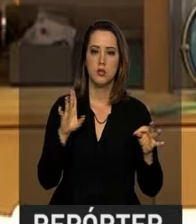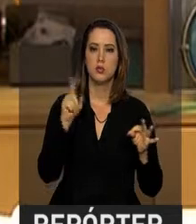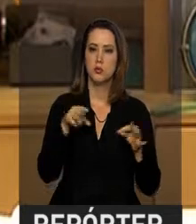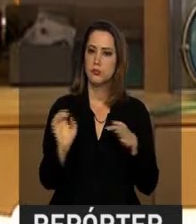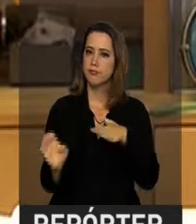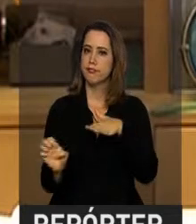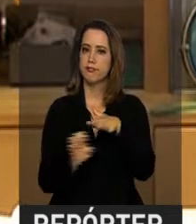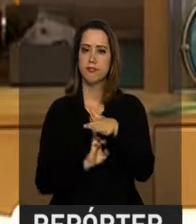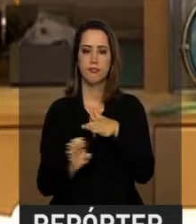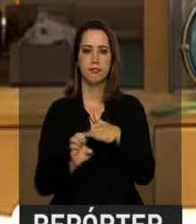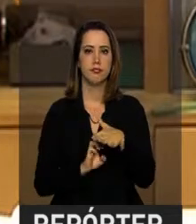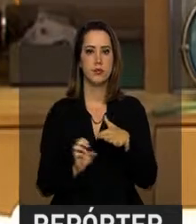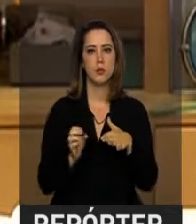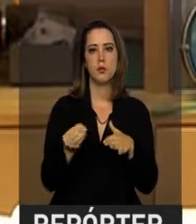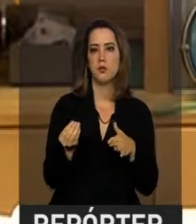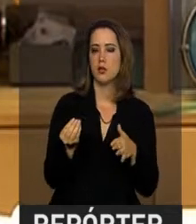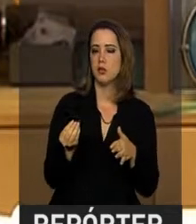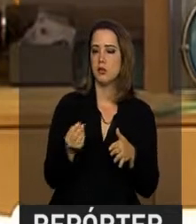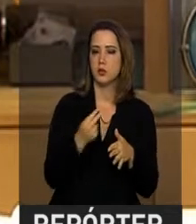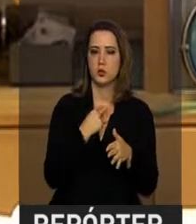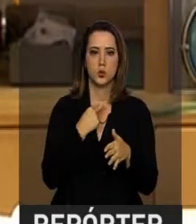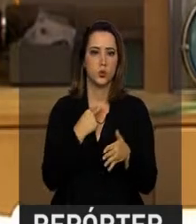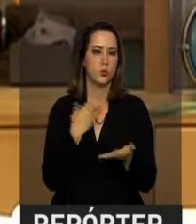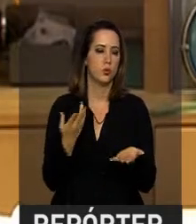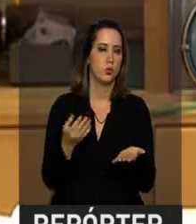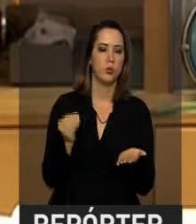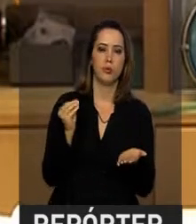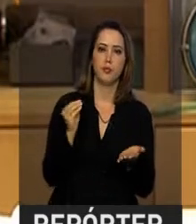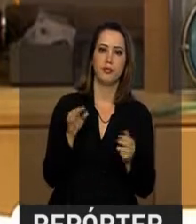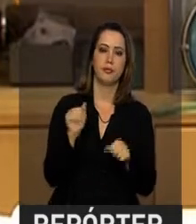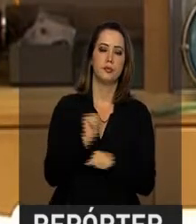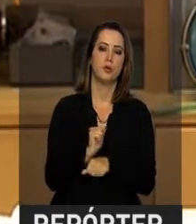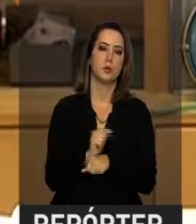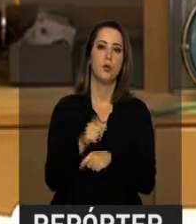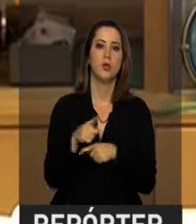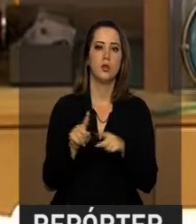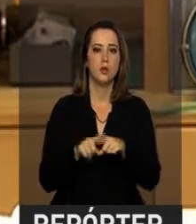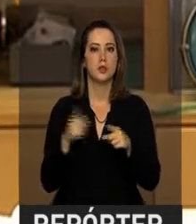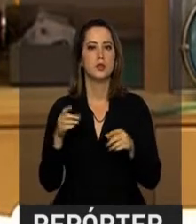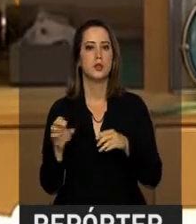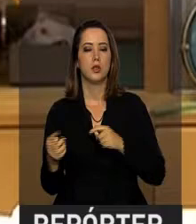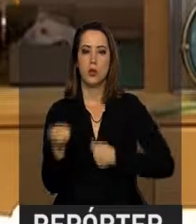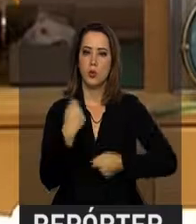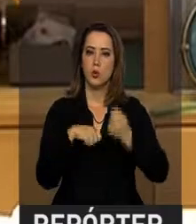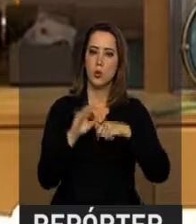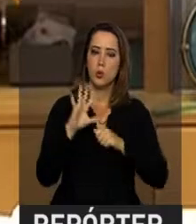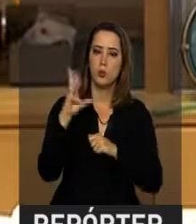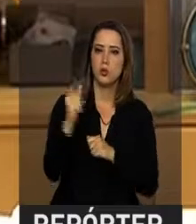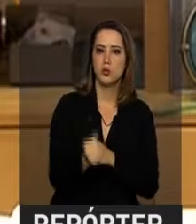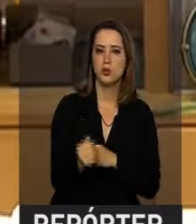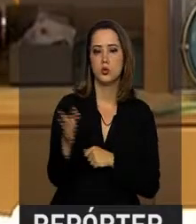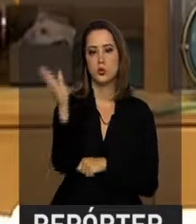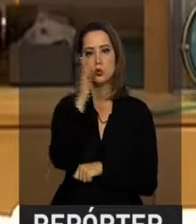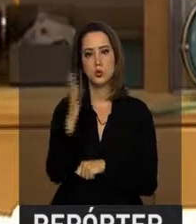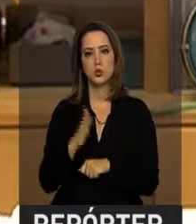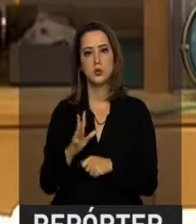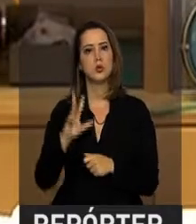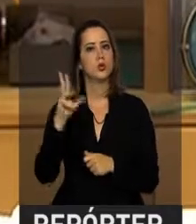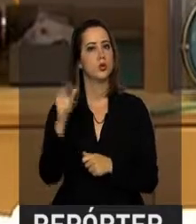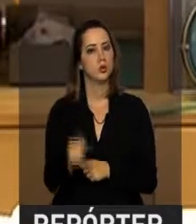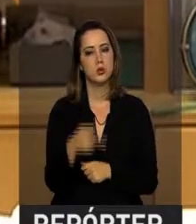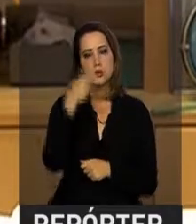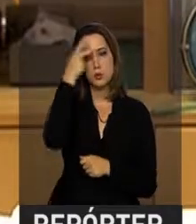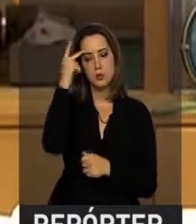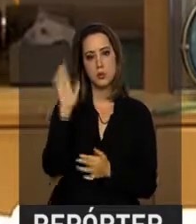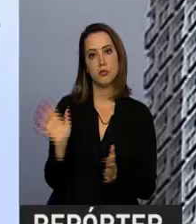sem chaminé e que mexe com toda a economia do país do estado da sua cidade entre todos lucro em que todos ganham